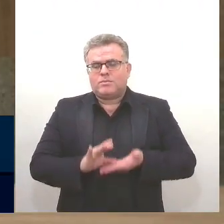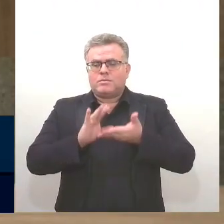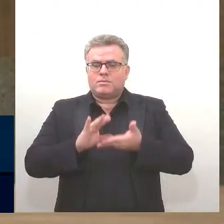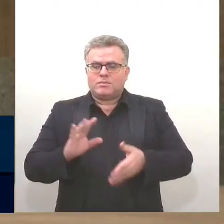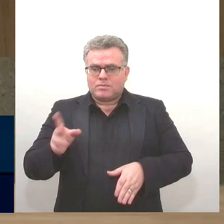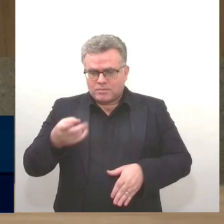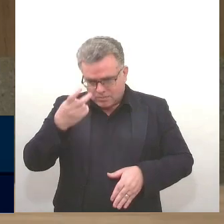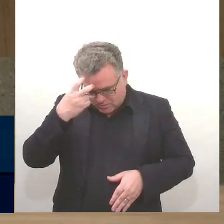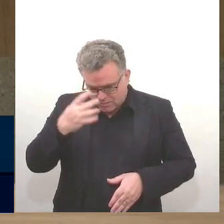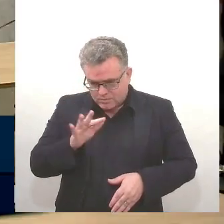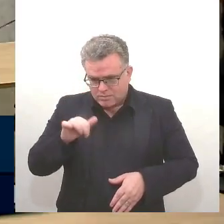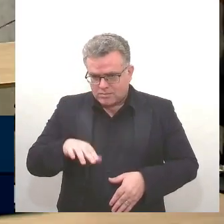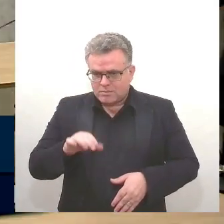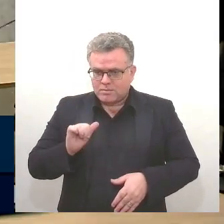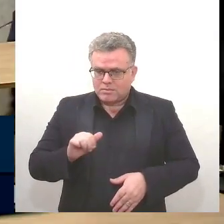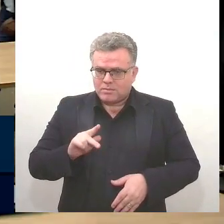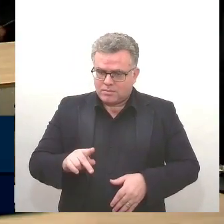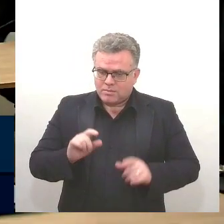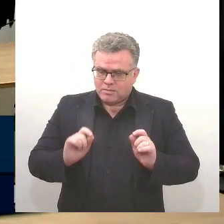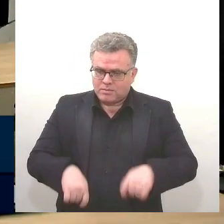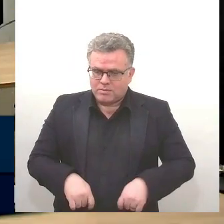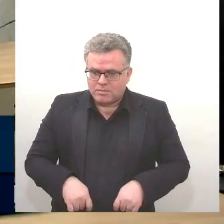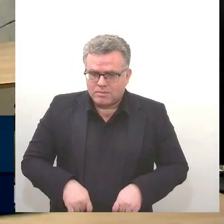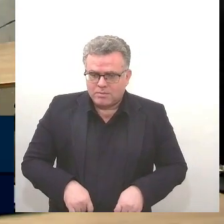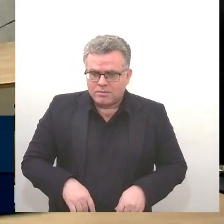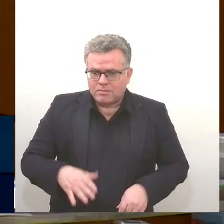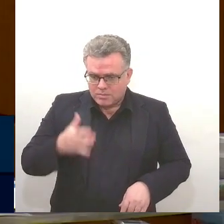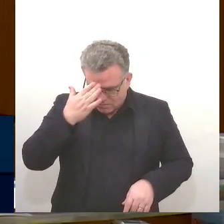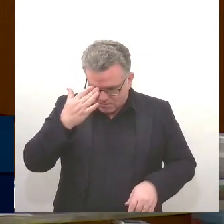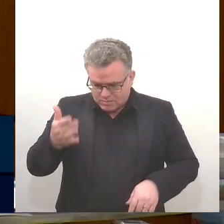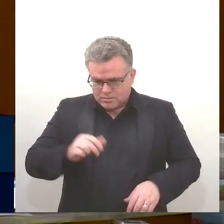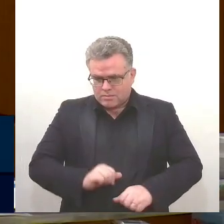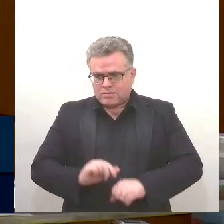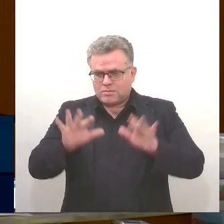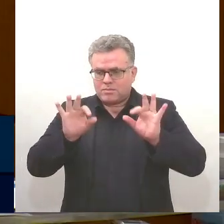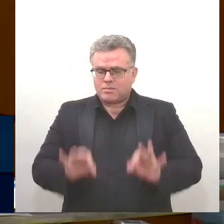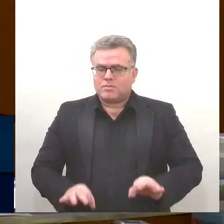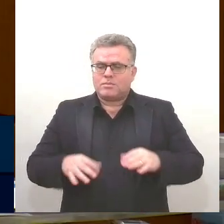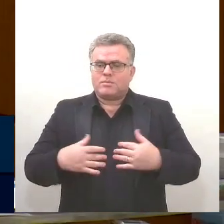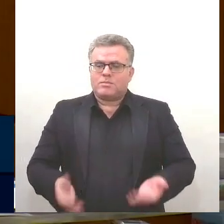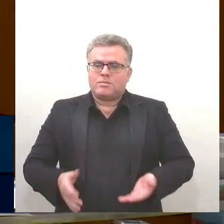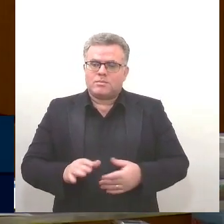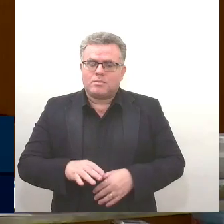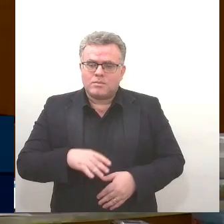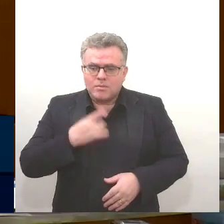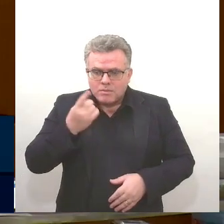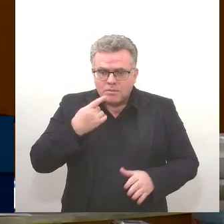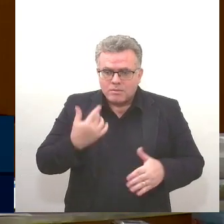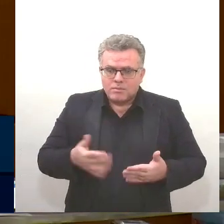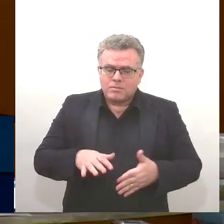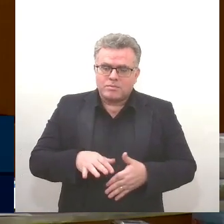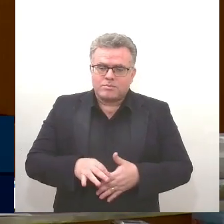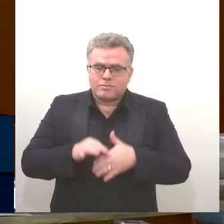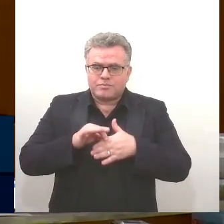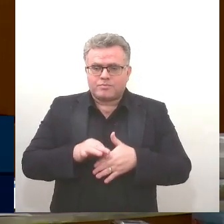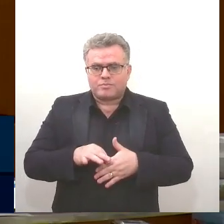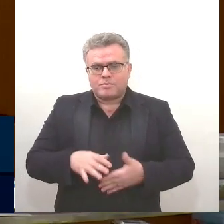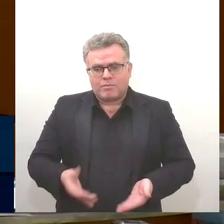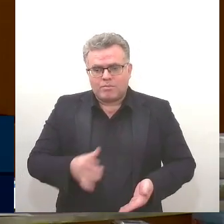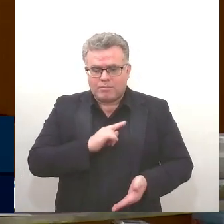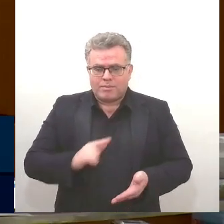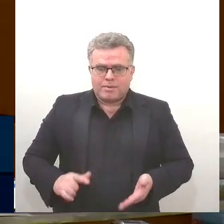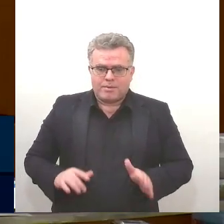Obrigado deputada muito obrigada pelo esclarecimento Deputado porque justamente Então quer dizer que os